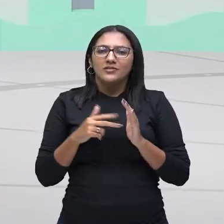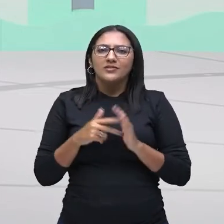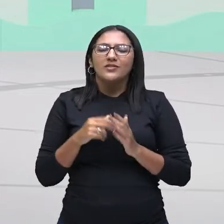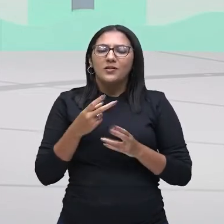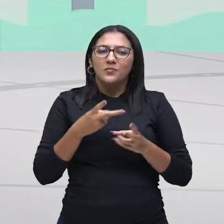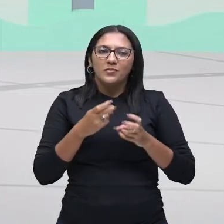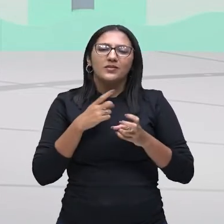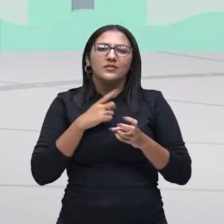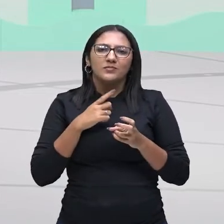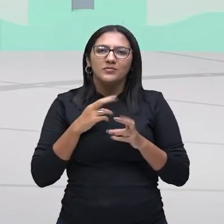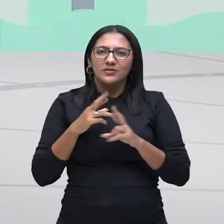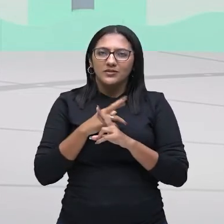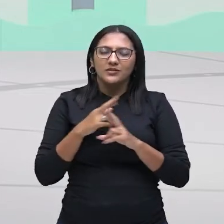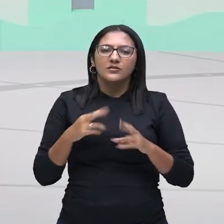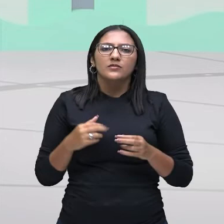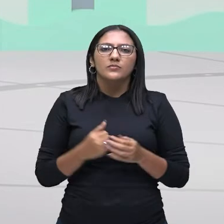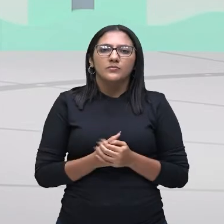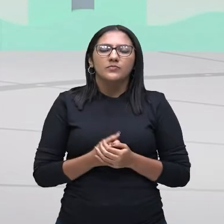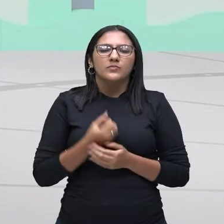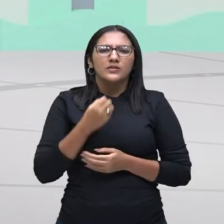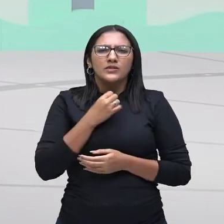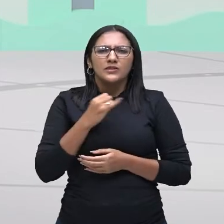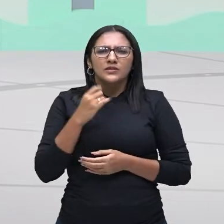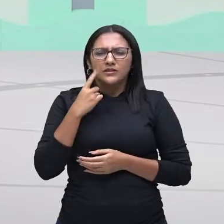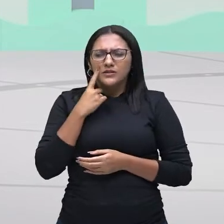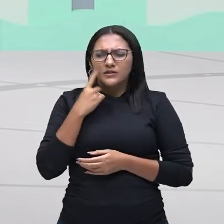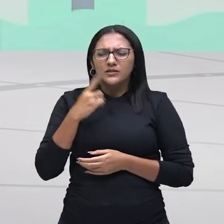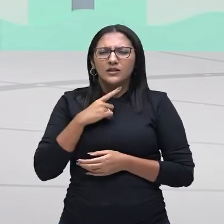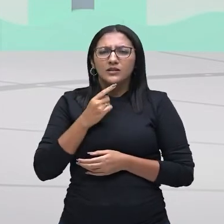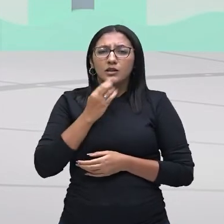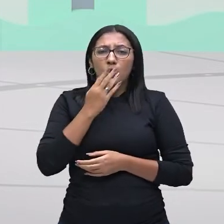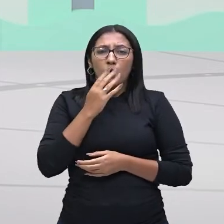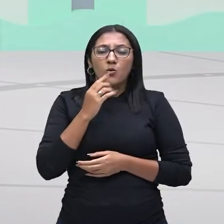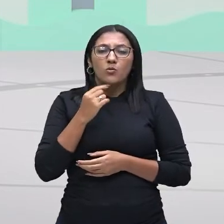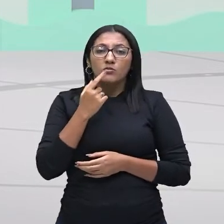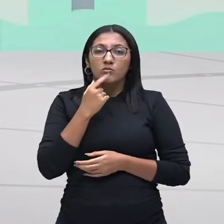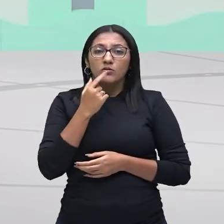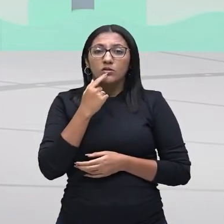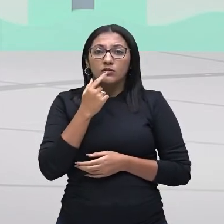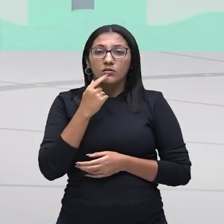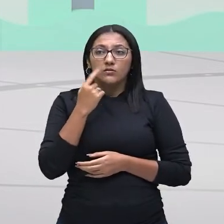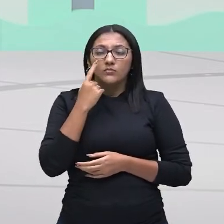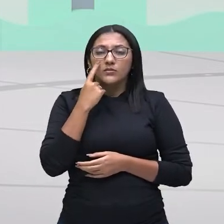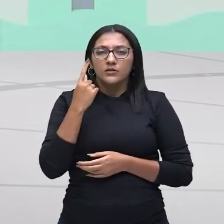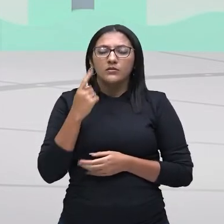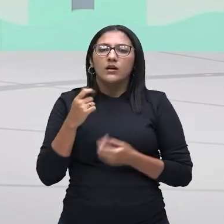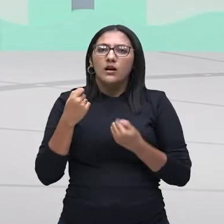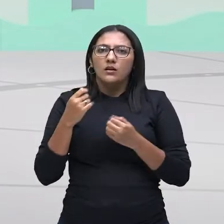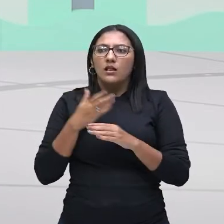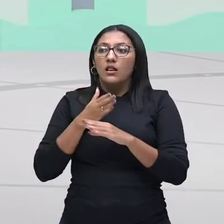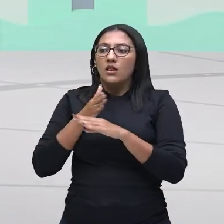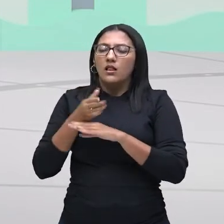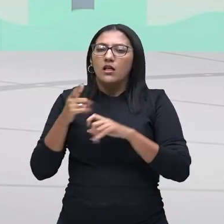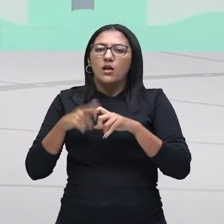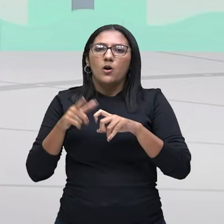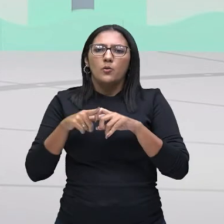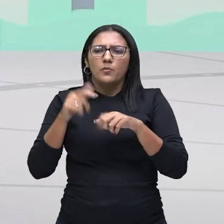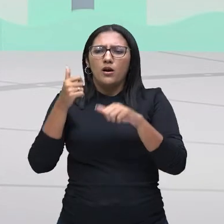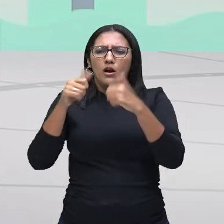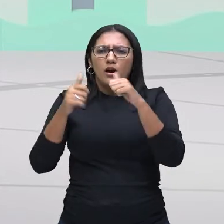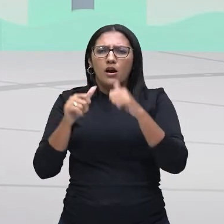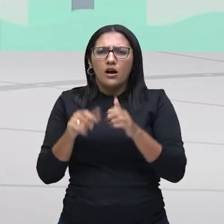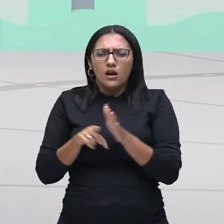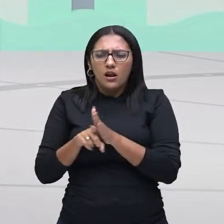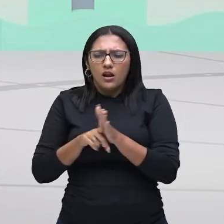em conjunto. E se o xixi se apresentar com a cor vermelha, aí é necessário ir ao médico para saber se